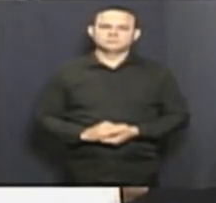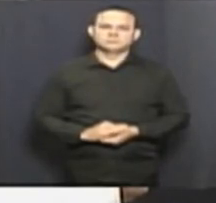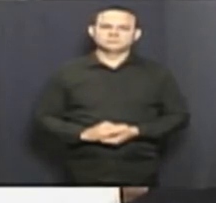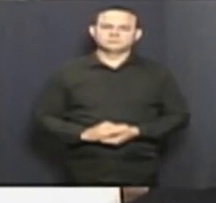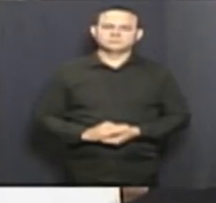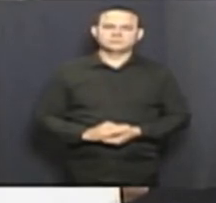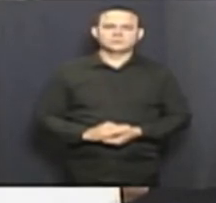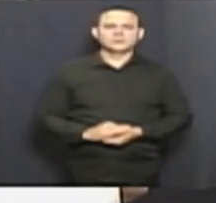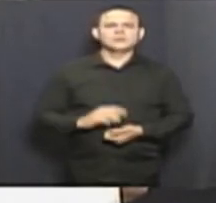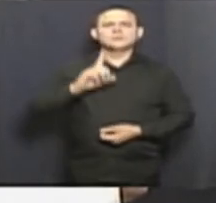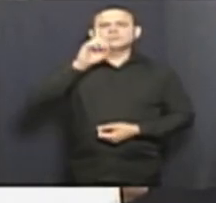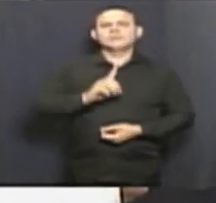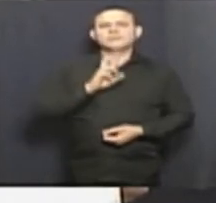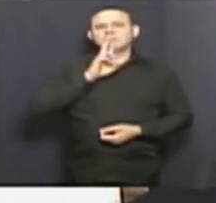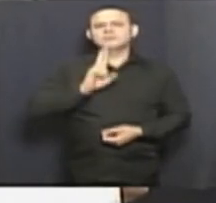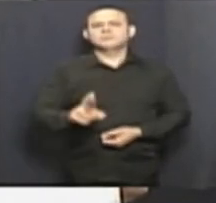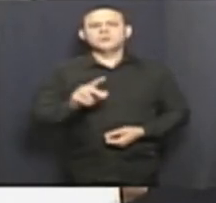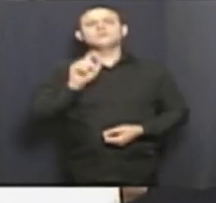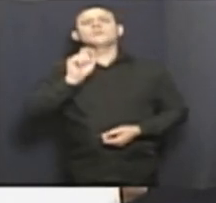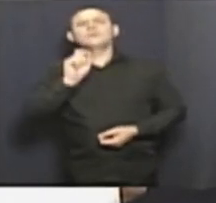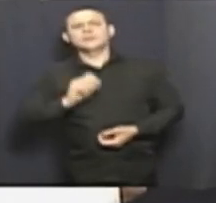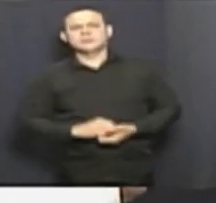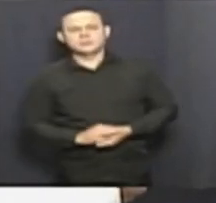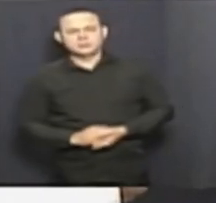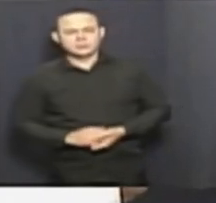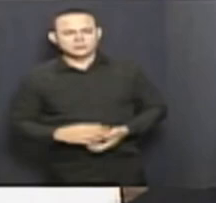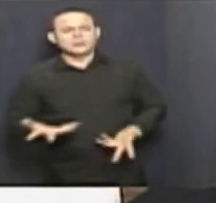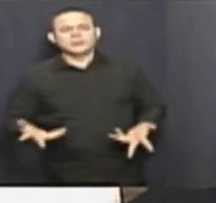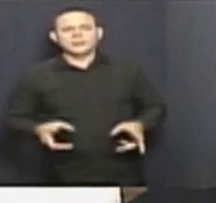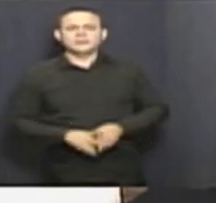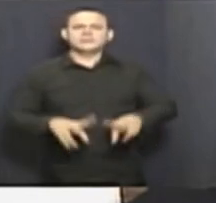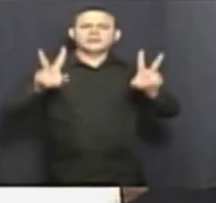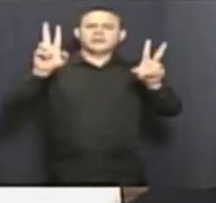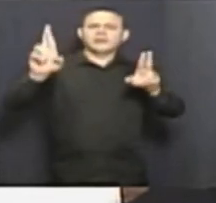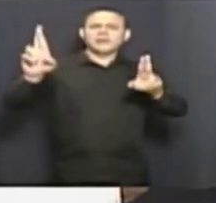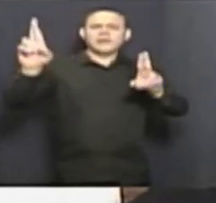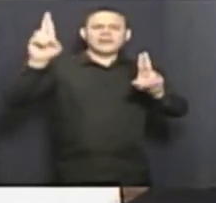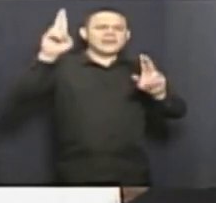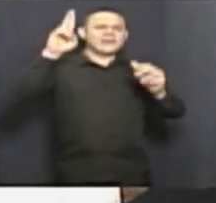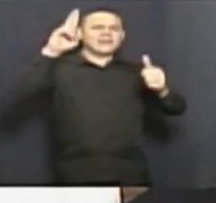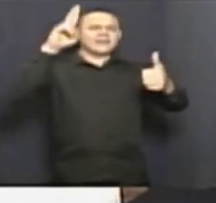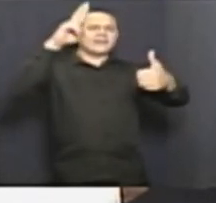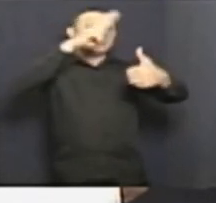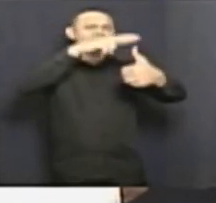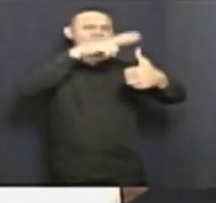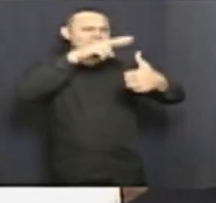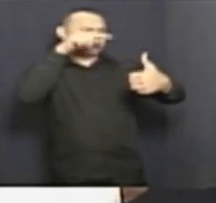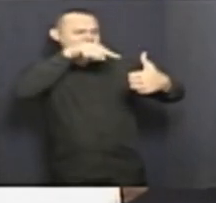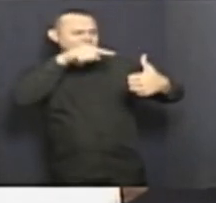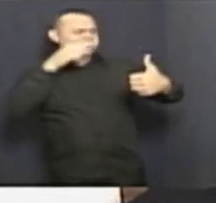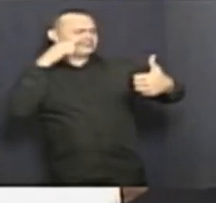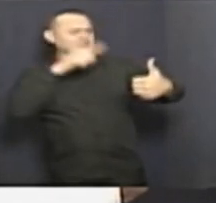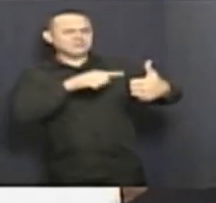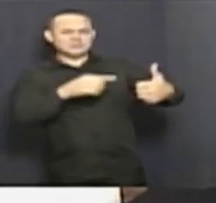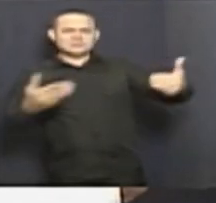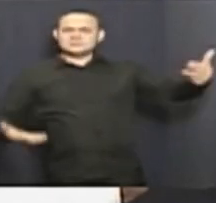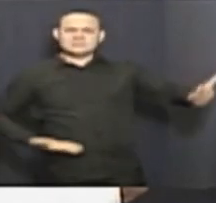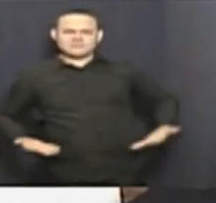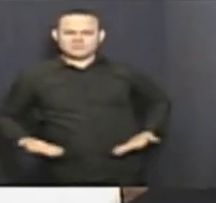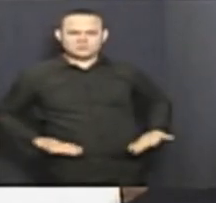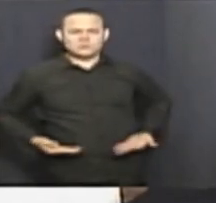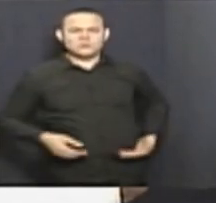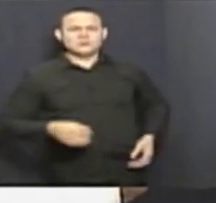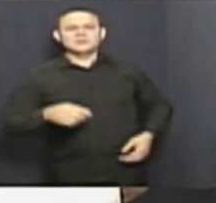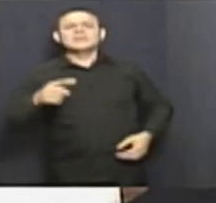direito de resposta em relação à a referência feita com relação a esse servidor quem está